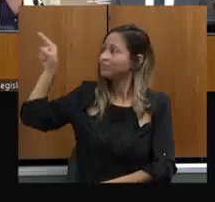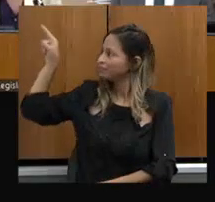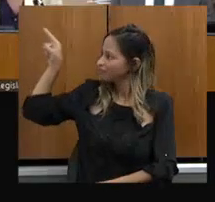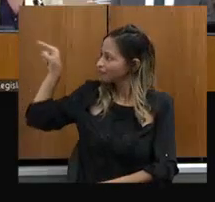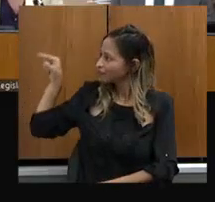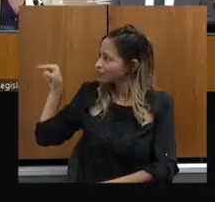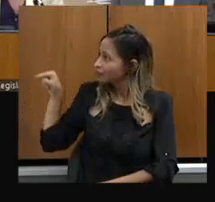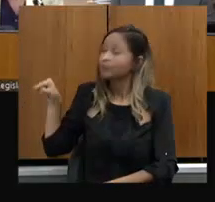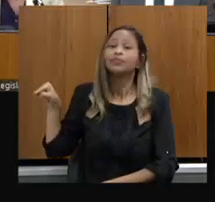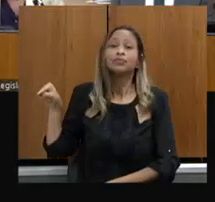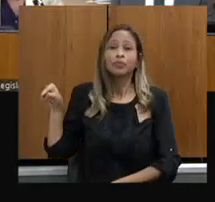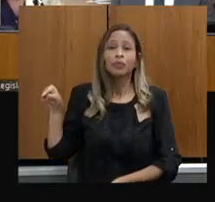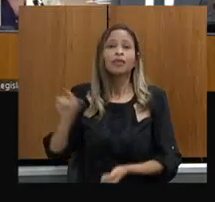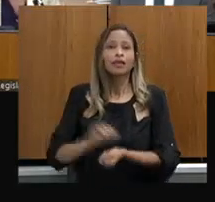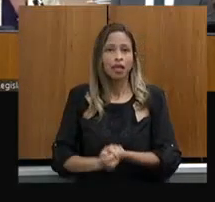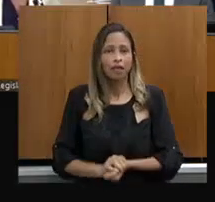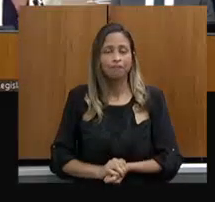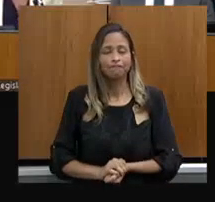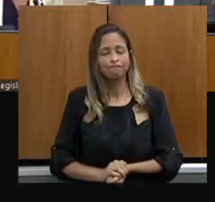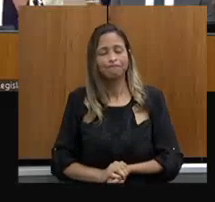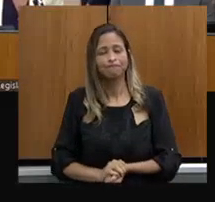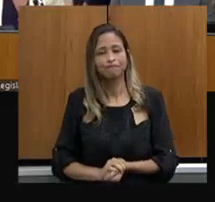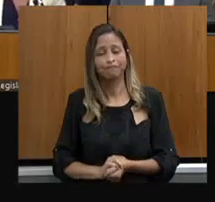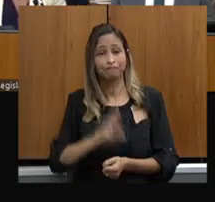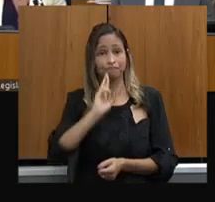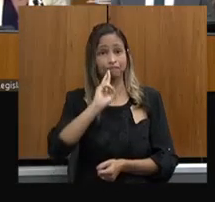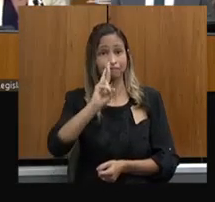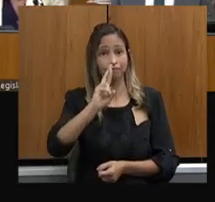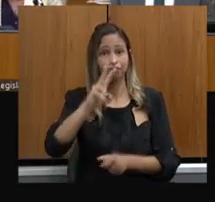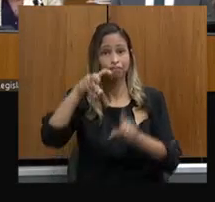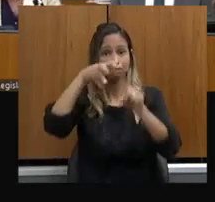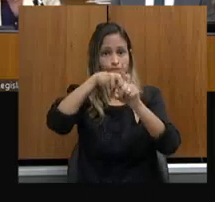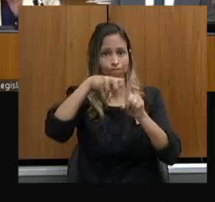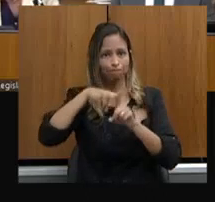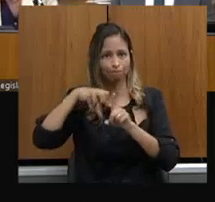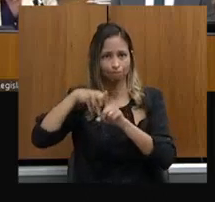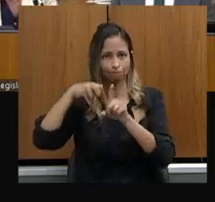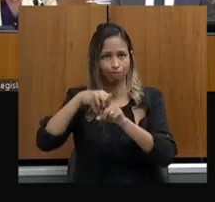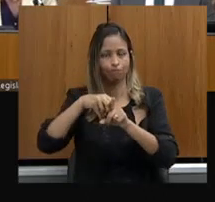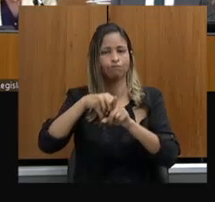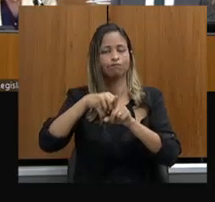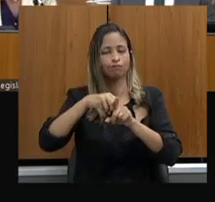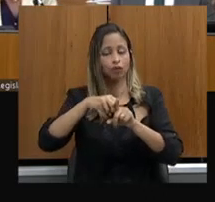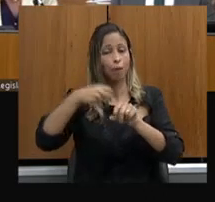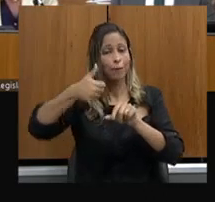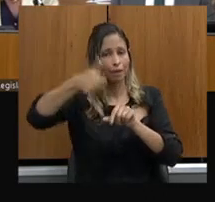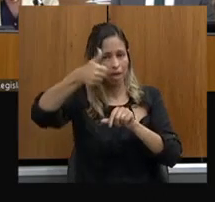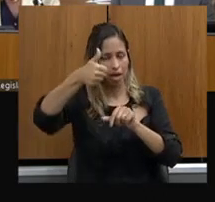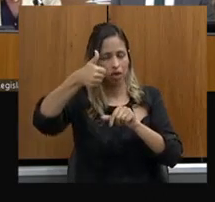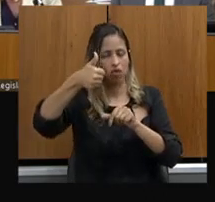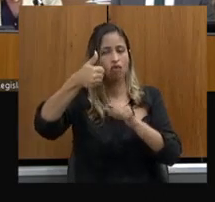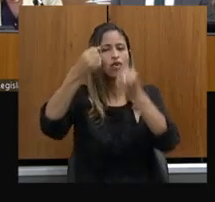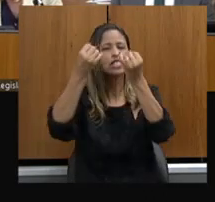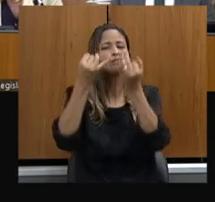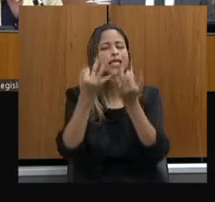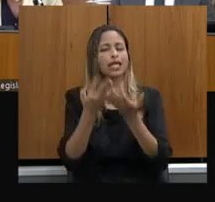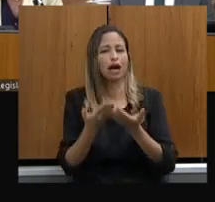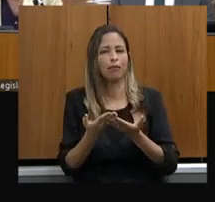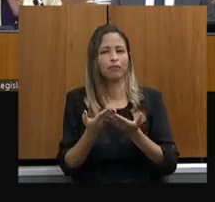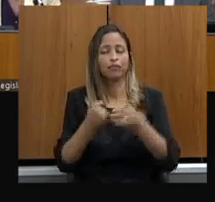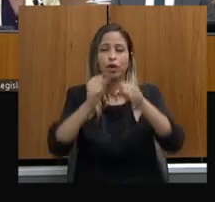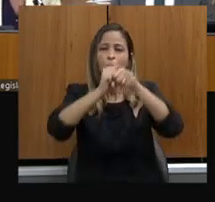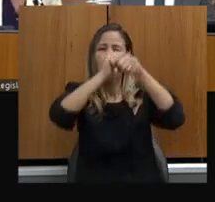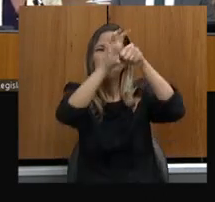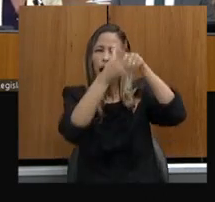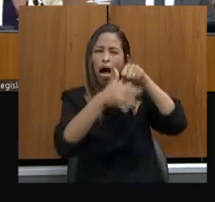em relação a resposta acidentes minerais eu vou tratar primeiro do desastre